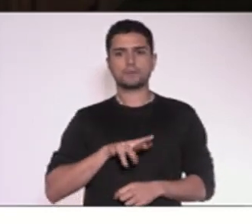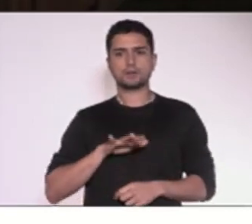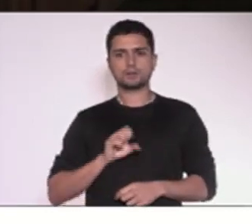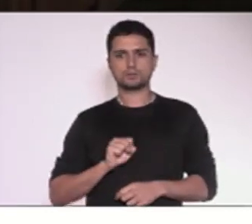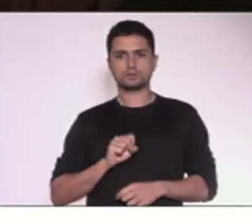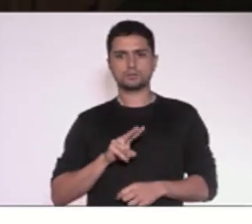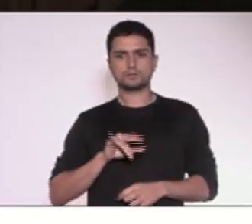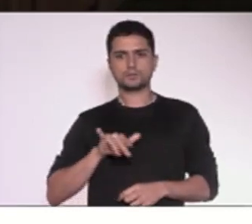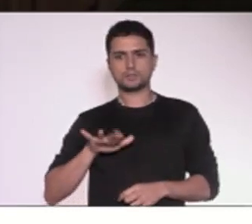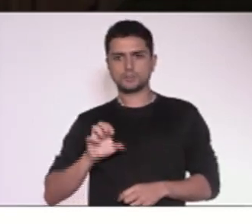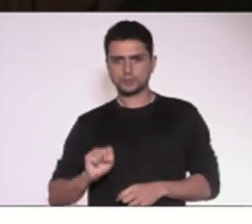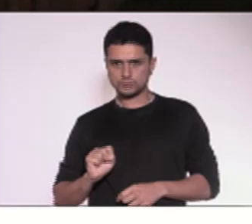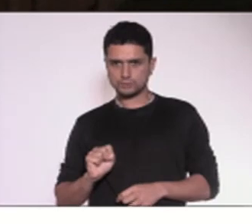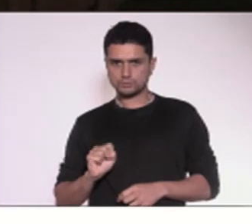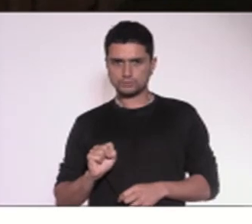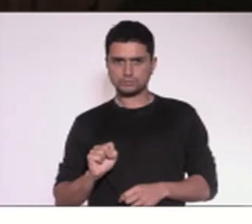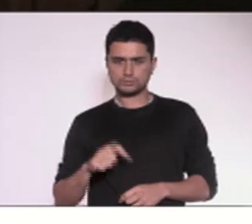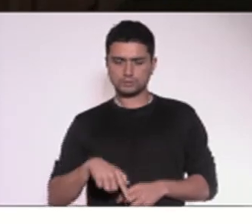você.